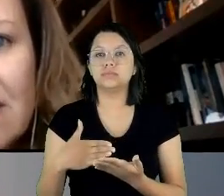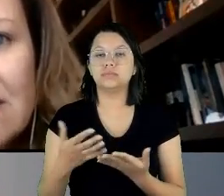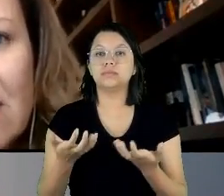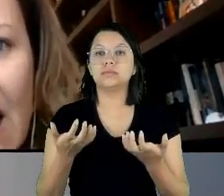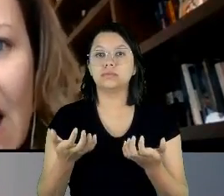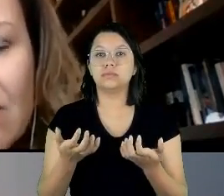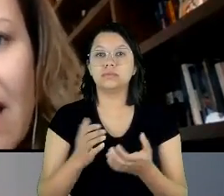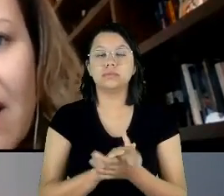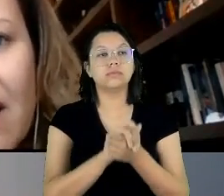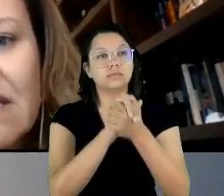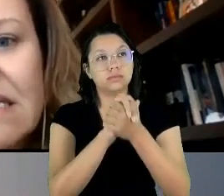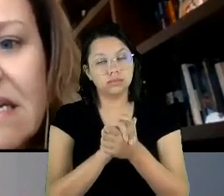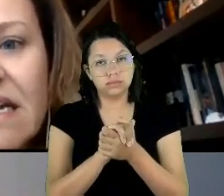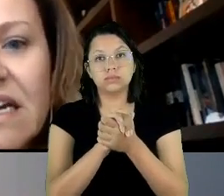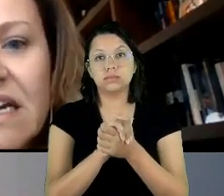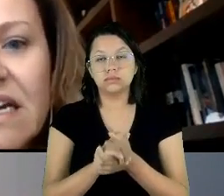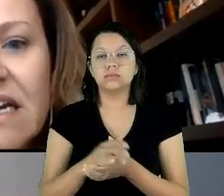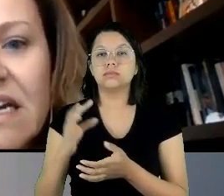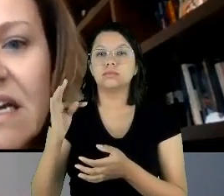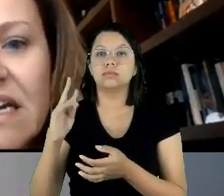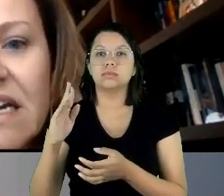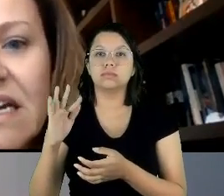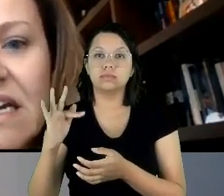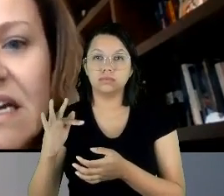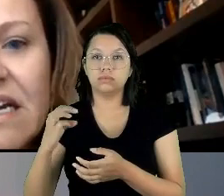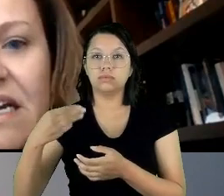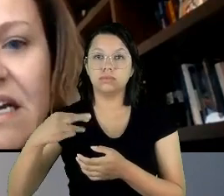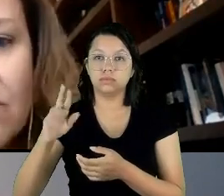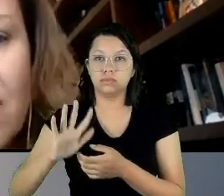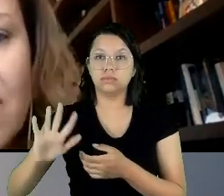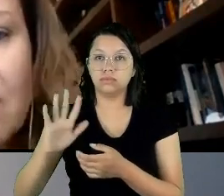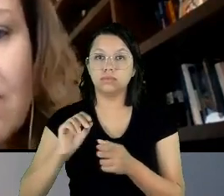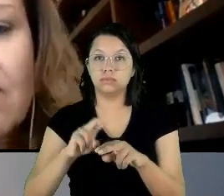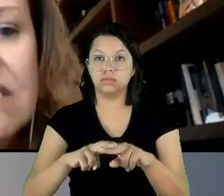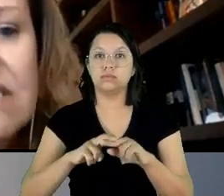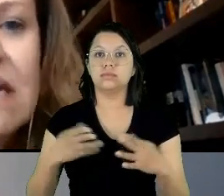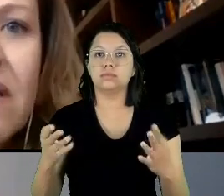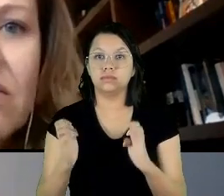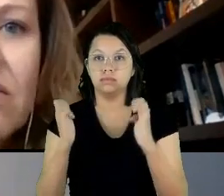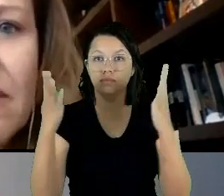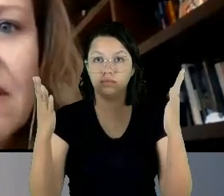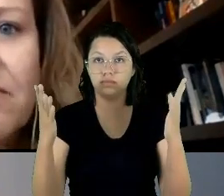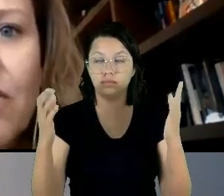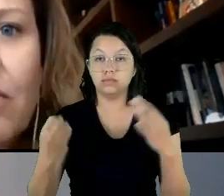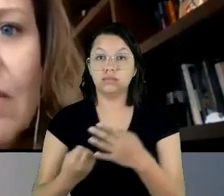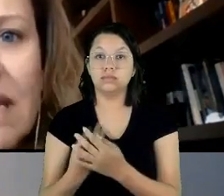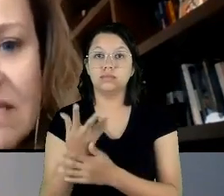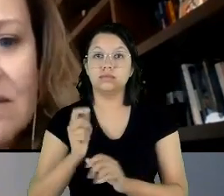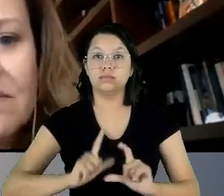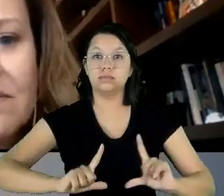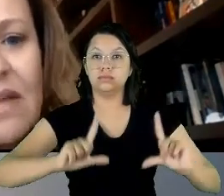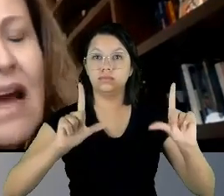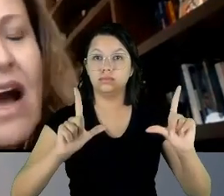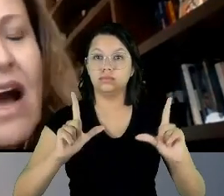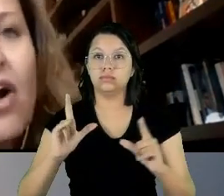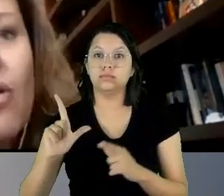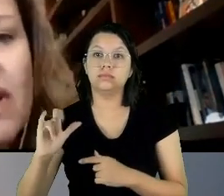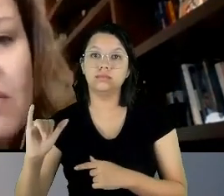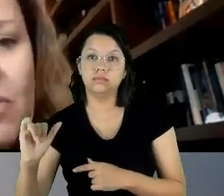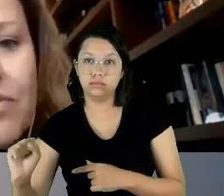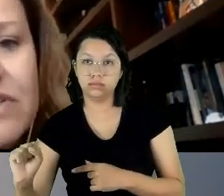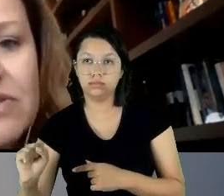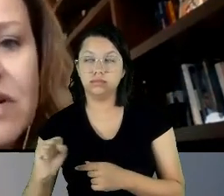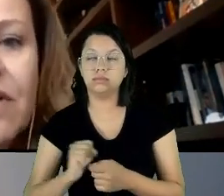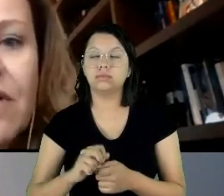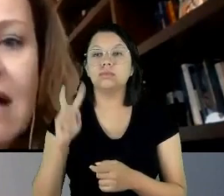Inicialmente, gostaria de saudar o TRF da Terceira Região pela realização desse evento e pelo lançamento da plataforma LIS. Como